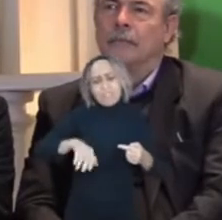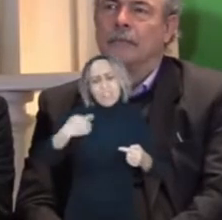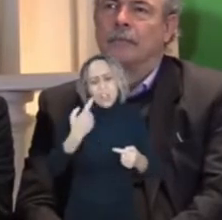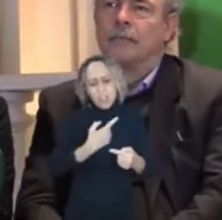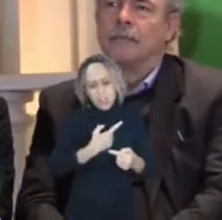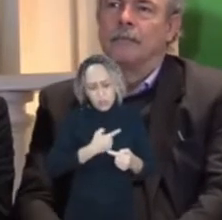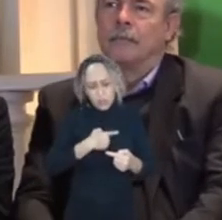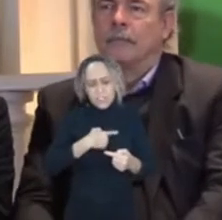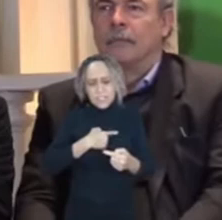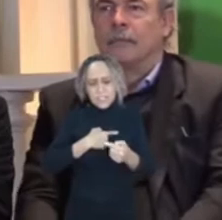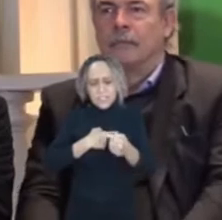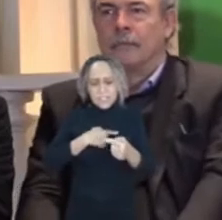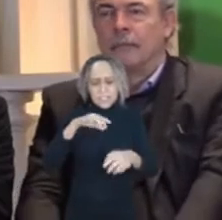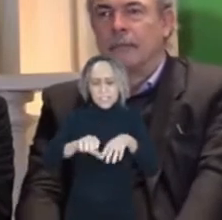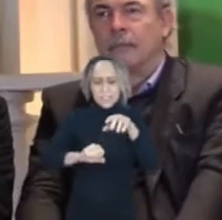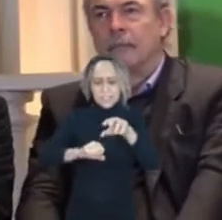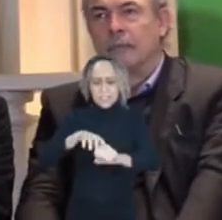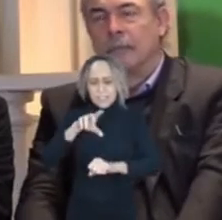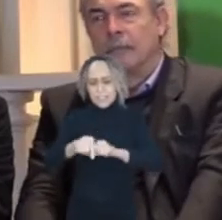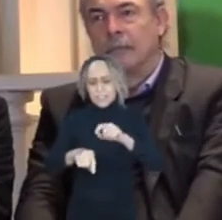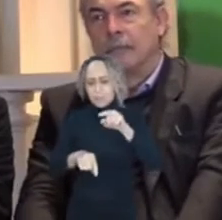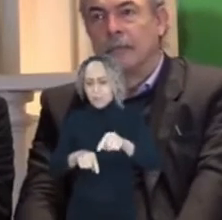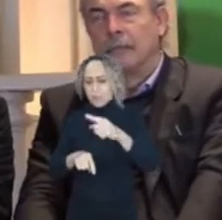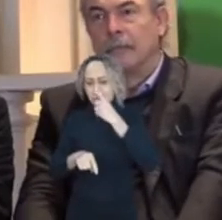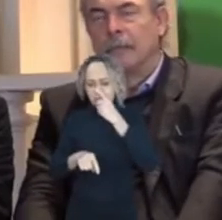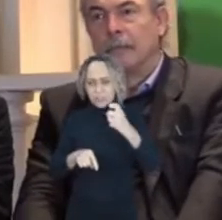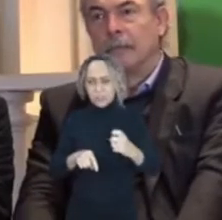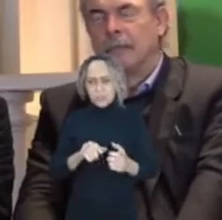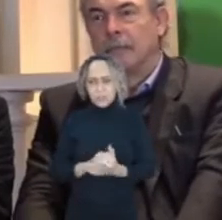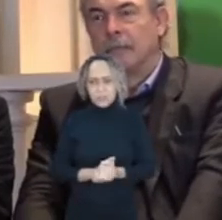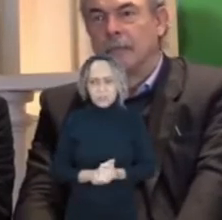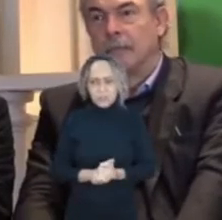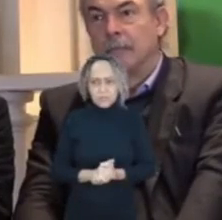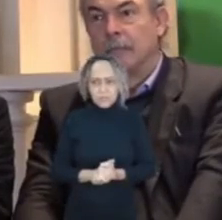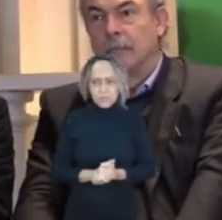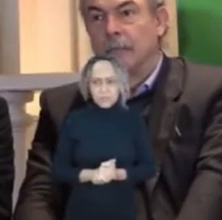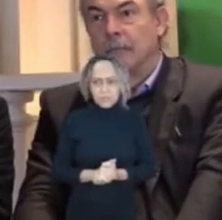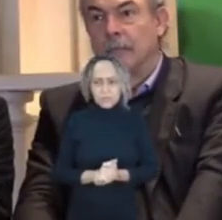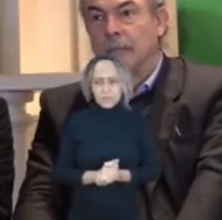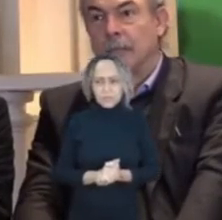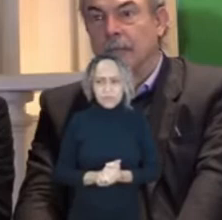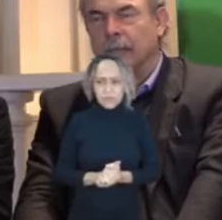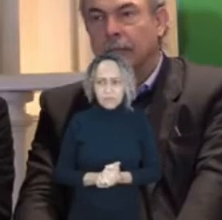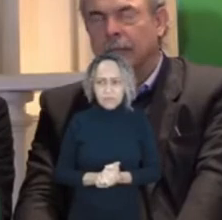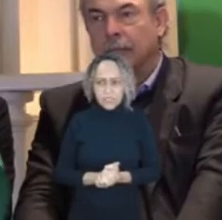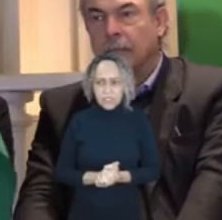política para que não se repita nunca mais. No lixão, nunca mais. Mas sim,